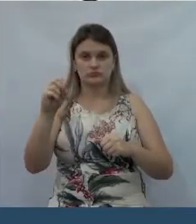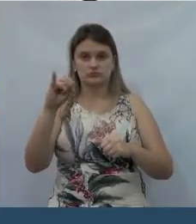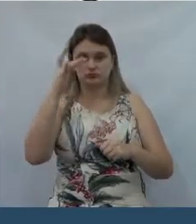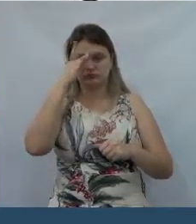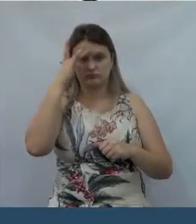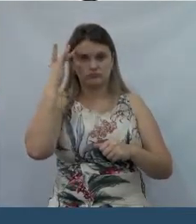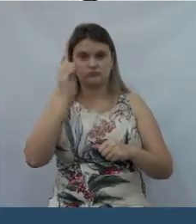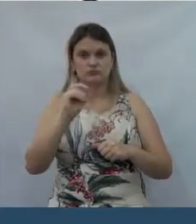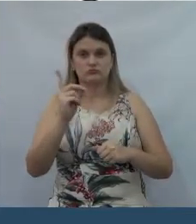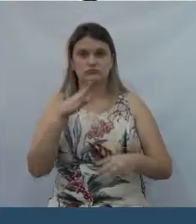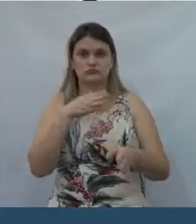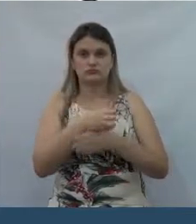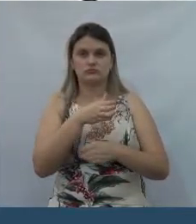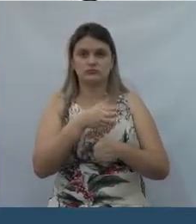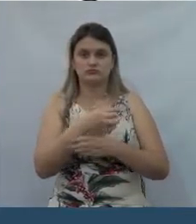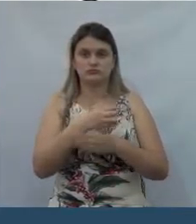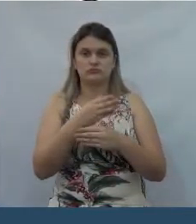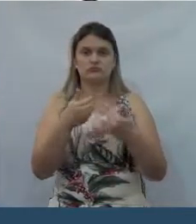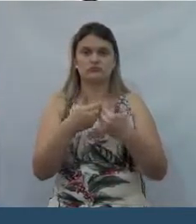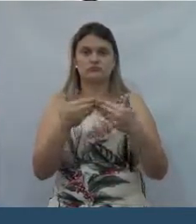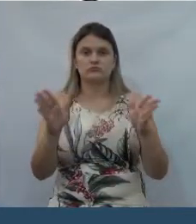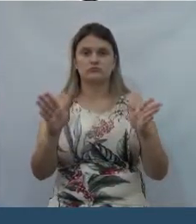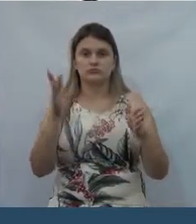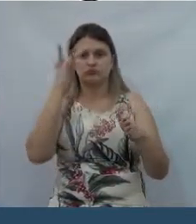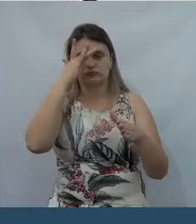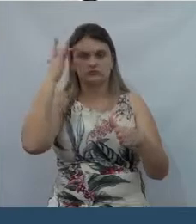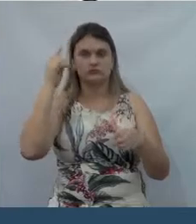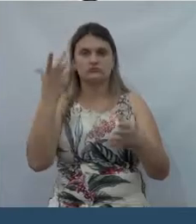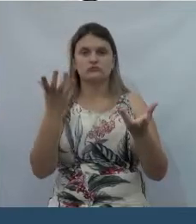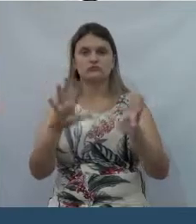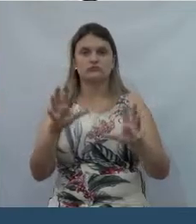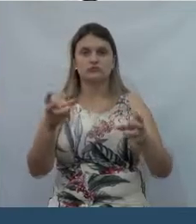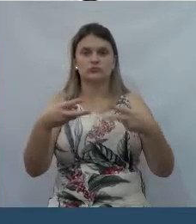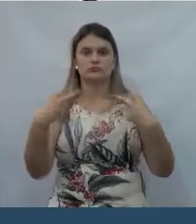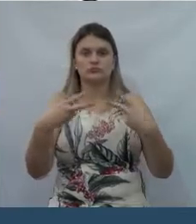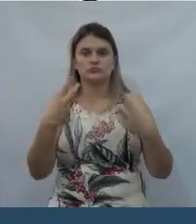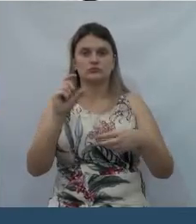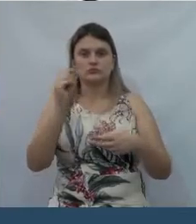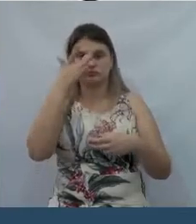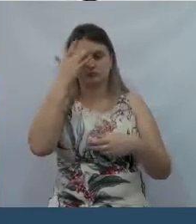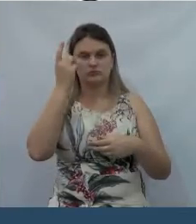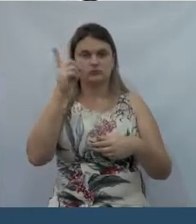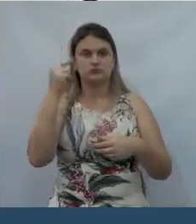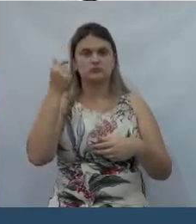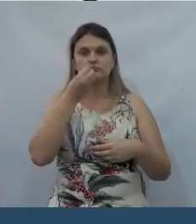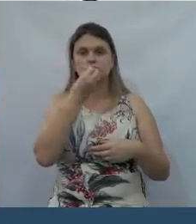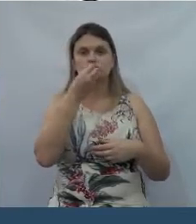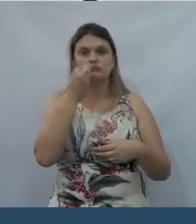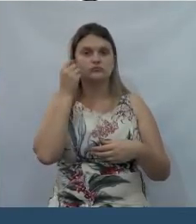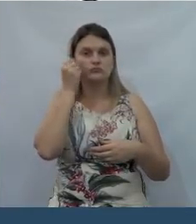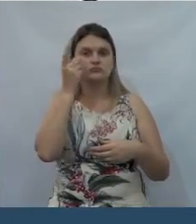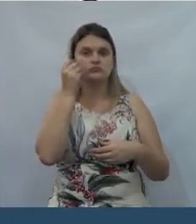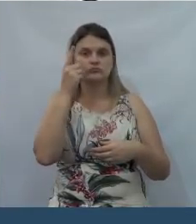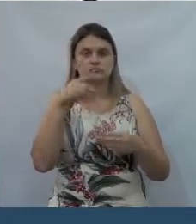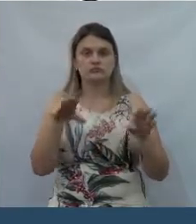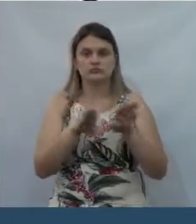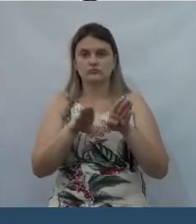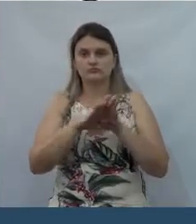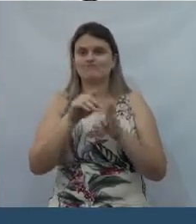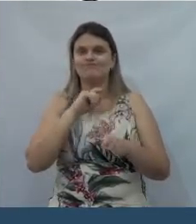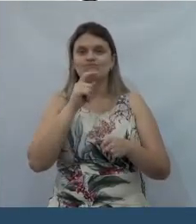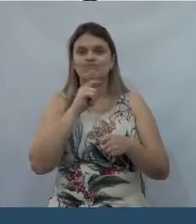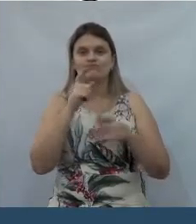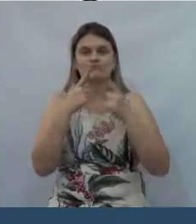bem deixam de participar, abre espaço, muitas vezes, para aqueles que não são tão bem intencionados, e daí não